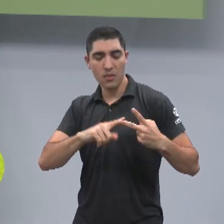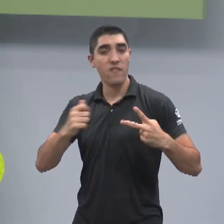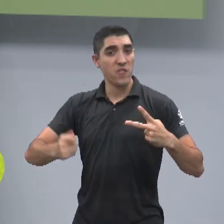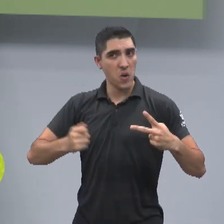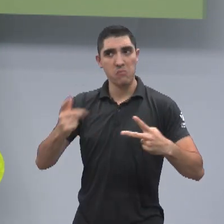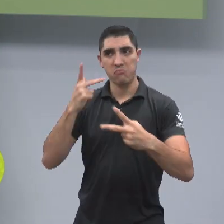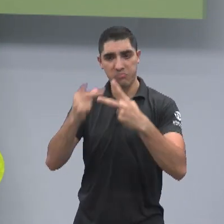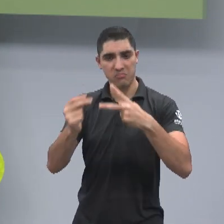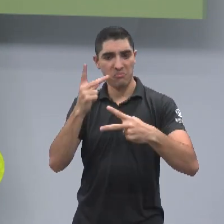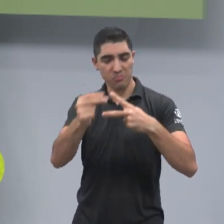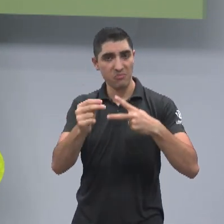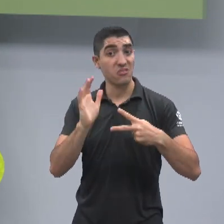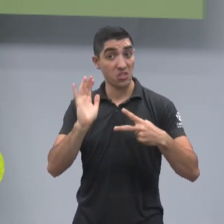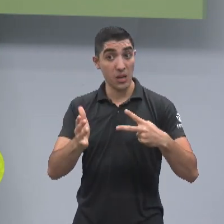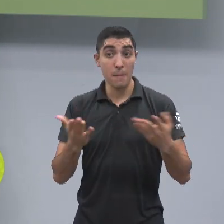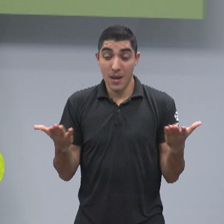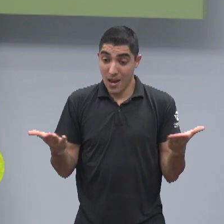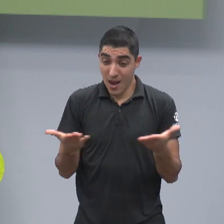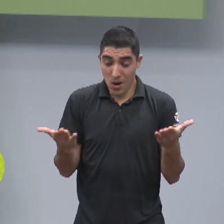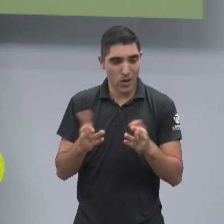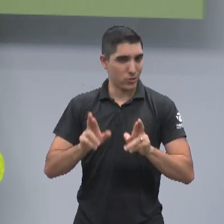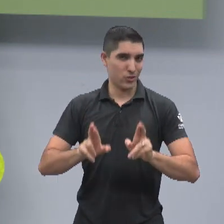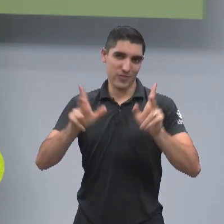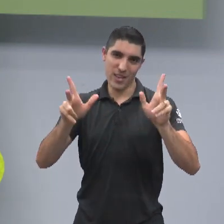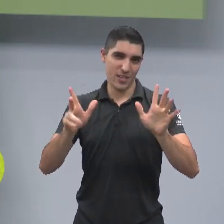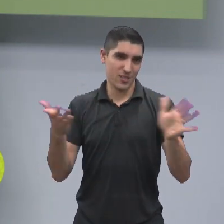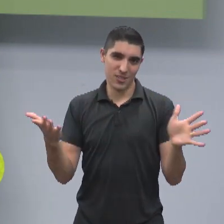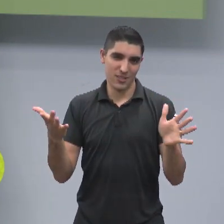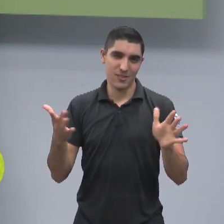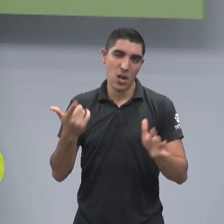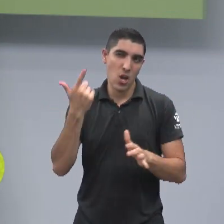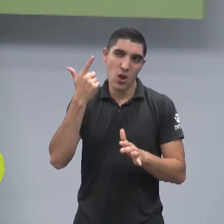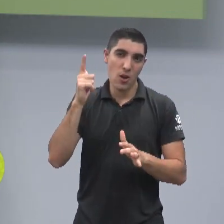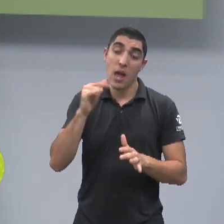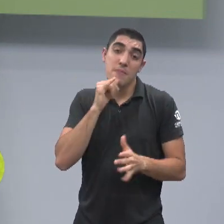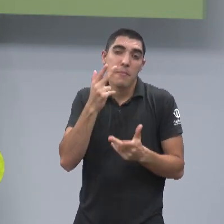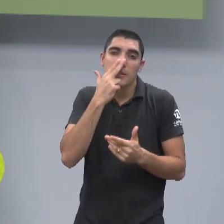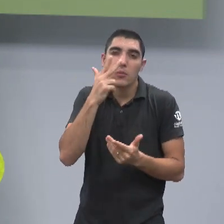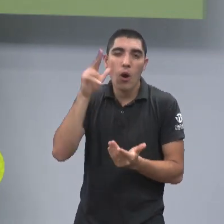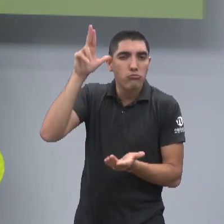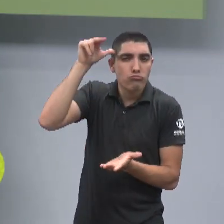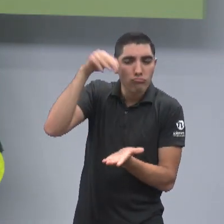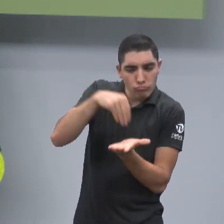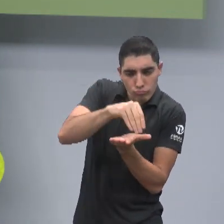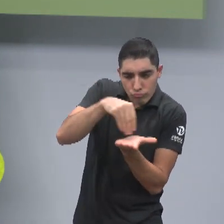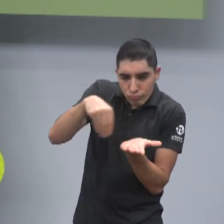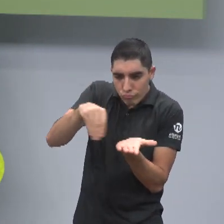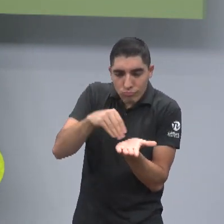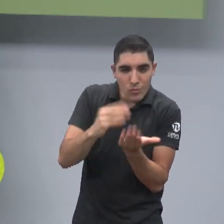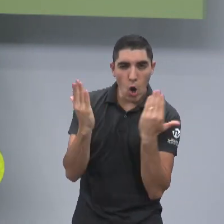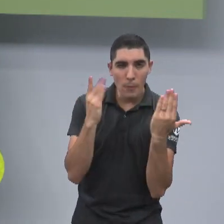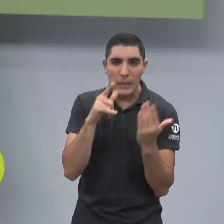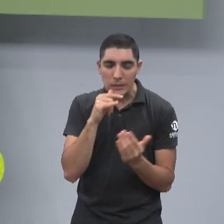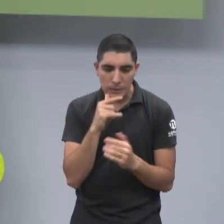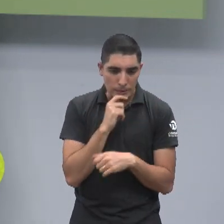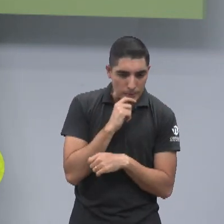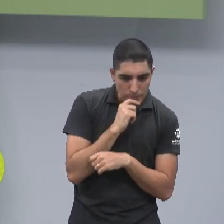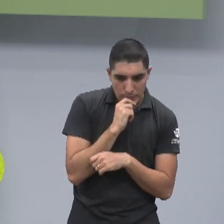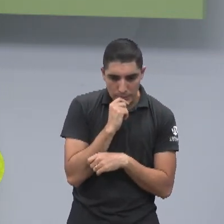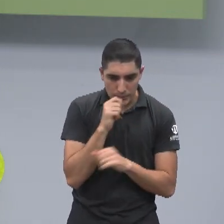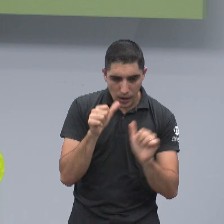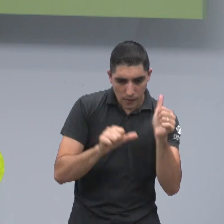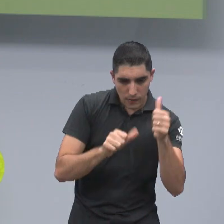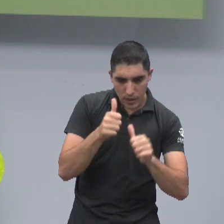hoje é um jogo completamente diferente, né? Vai ser um jogo de xadrez, é um jogo estudado mesmo, que quem errar